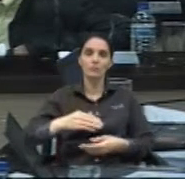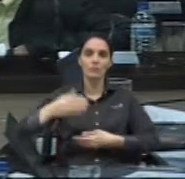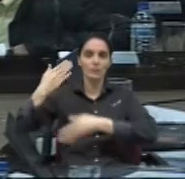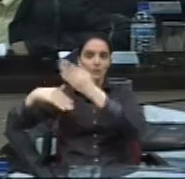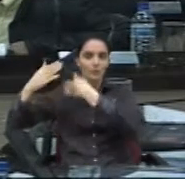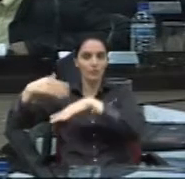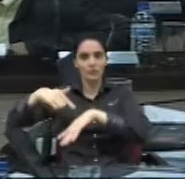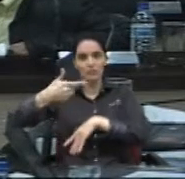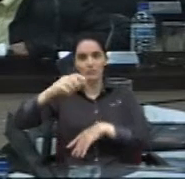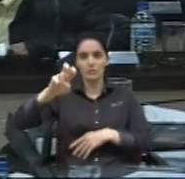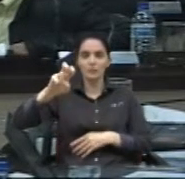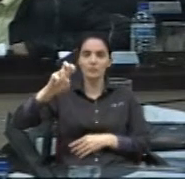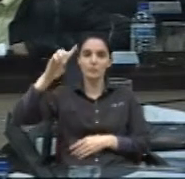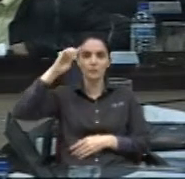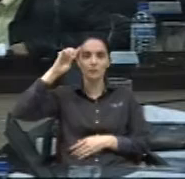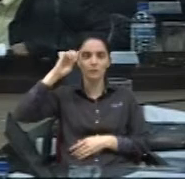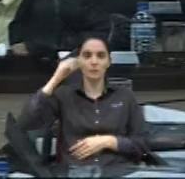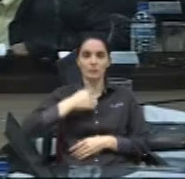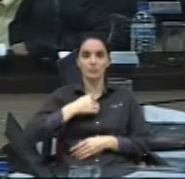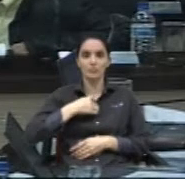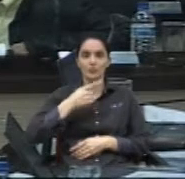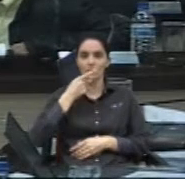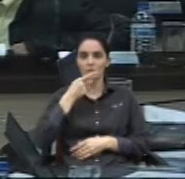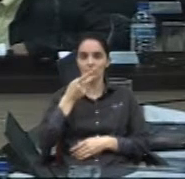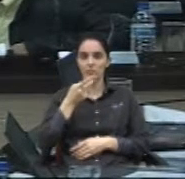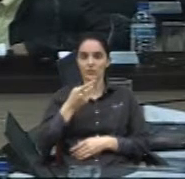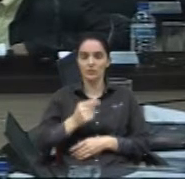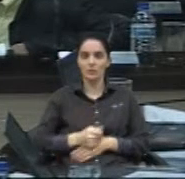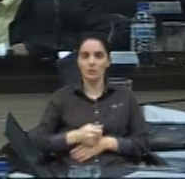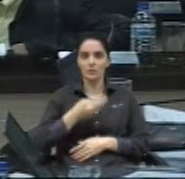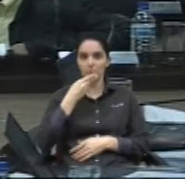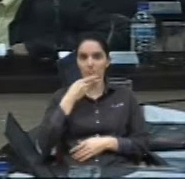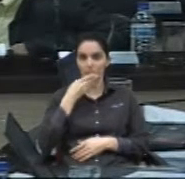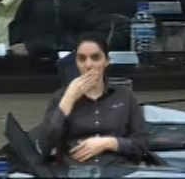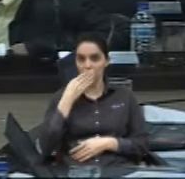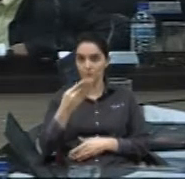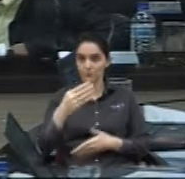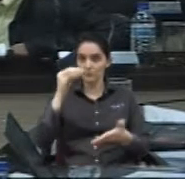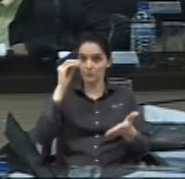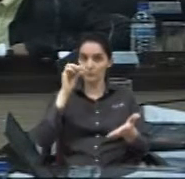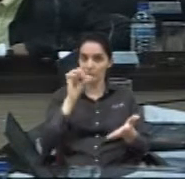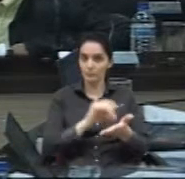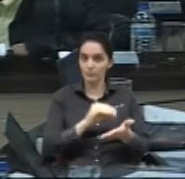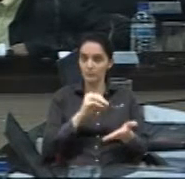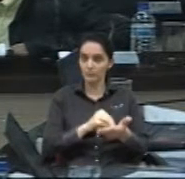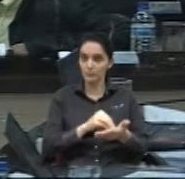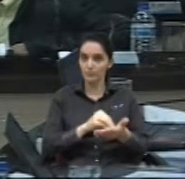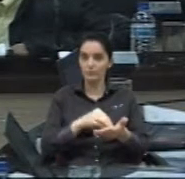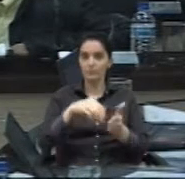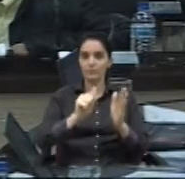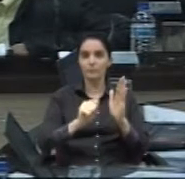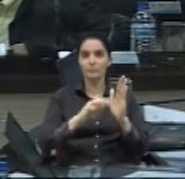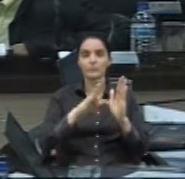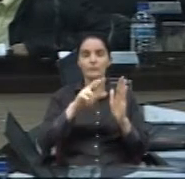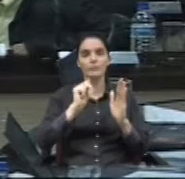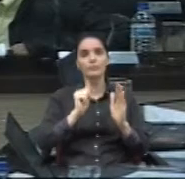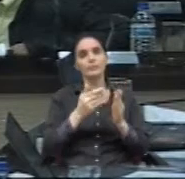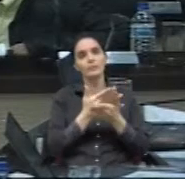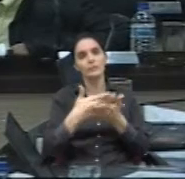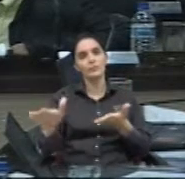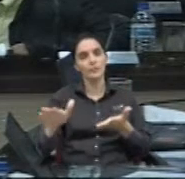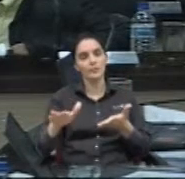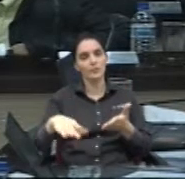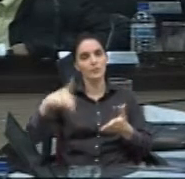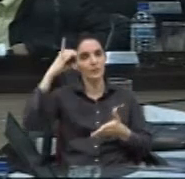25 dias, eu falei e pedi para constar em ata que o objetivo da cassação da presidenta Dilma não era o combate